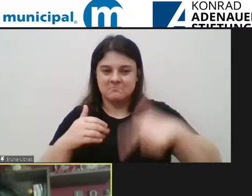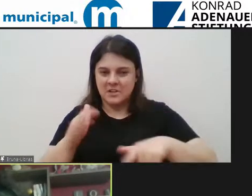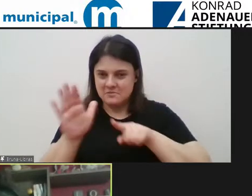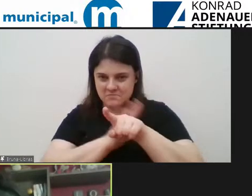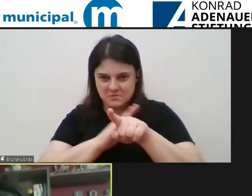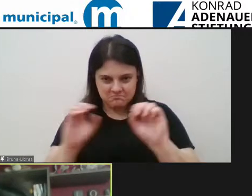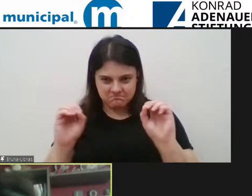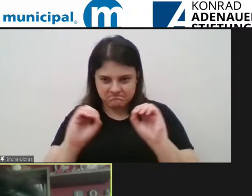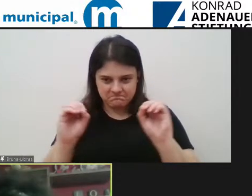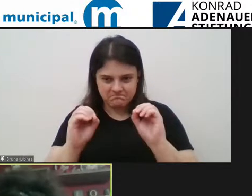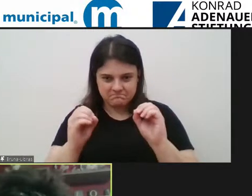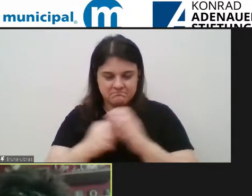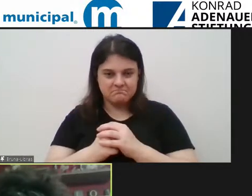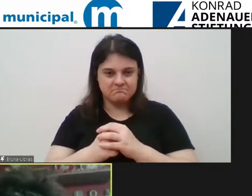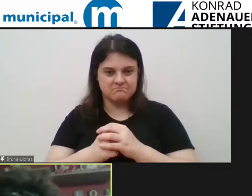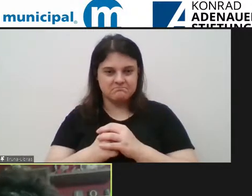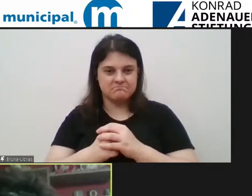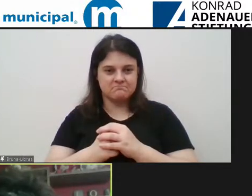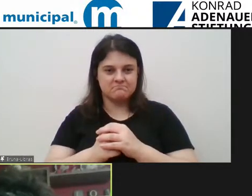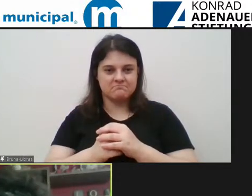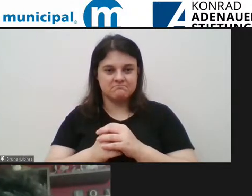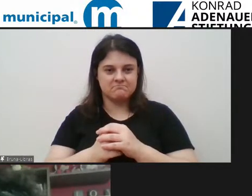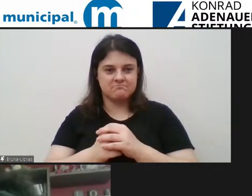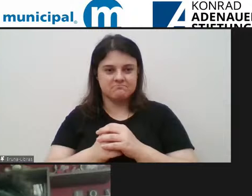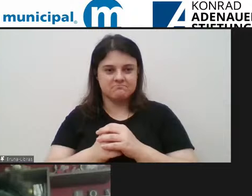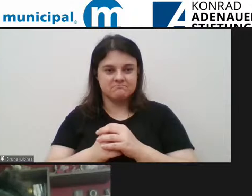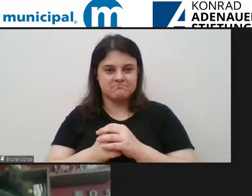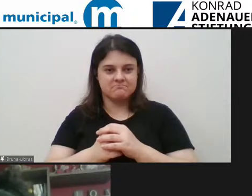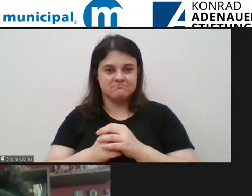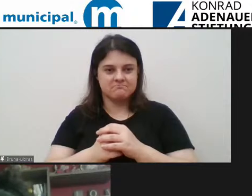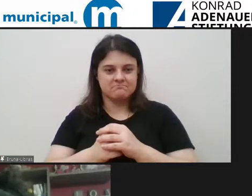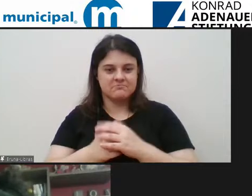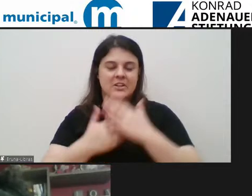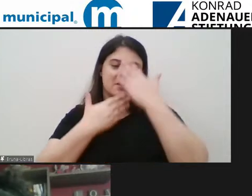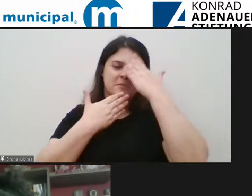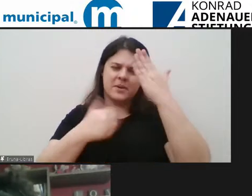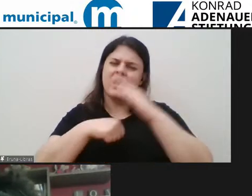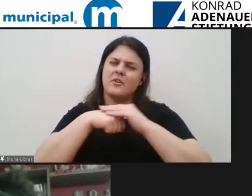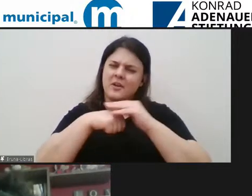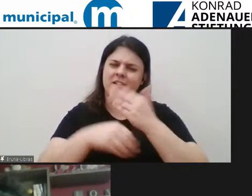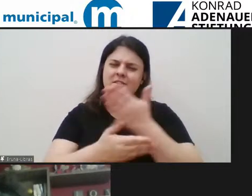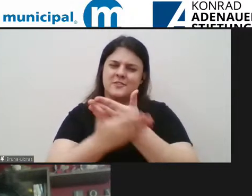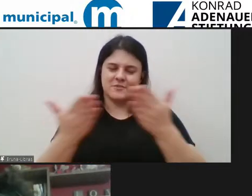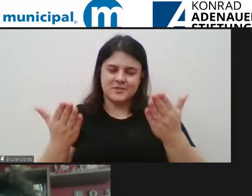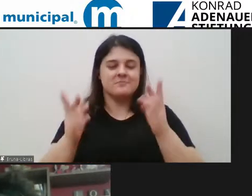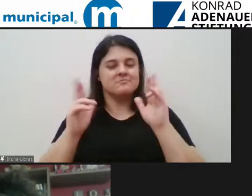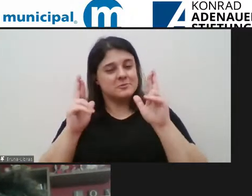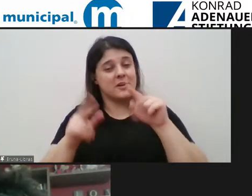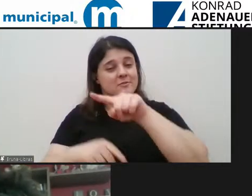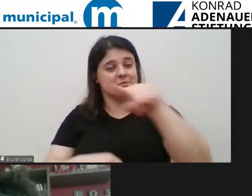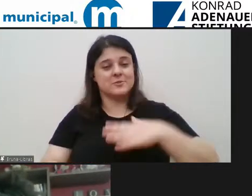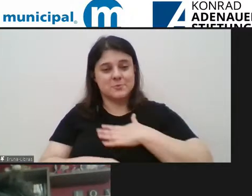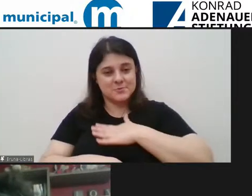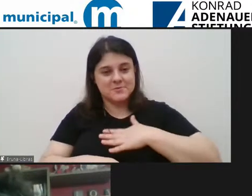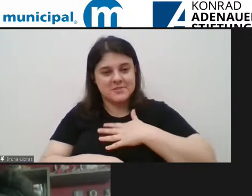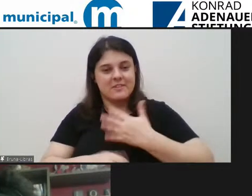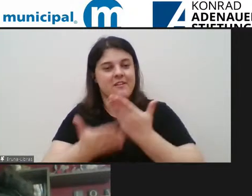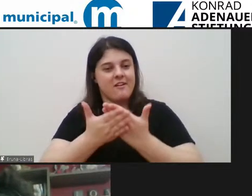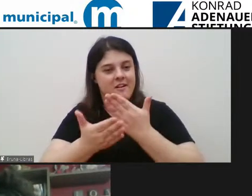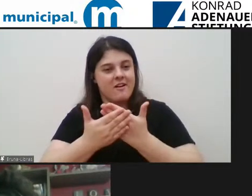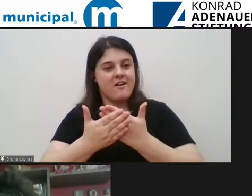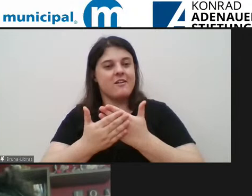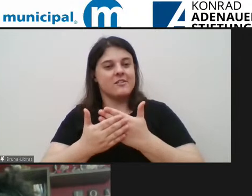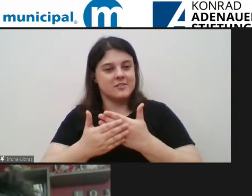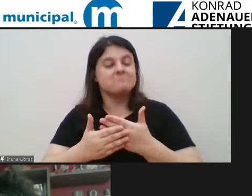de fazer mais alguma pergunta alguns agradecimento aqui obrigado pelo carinho viu gente acima de tudo espero que ela tenha sido proveitosa para